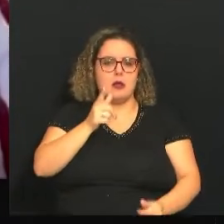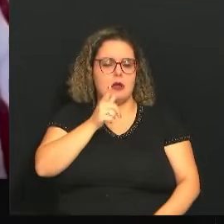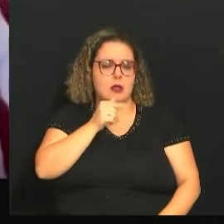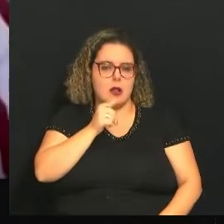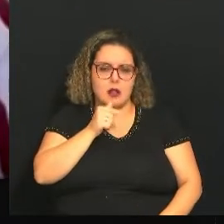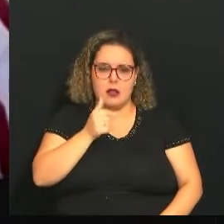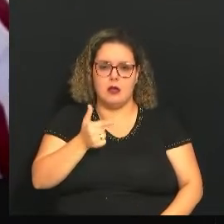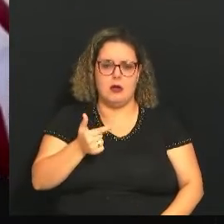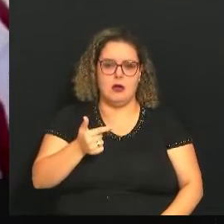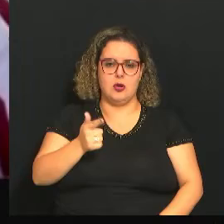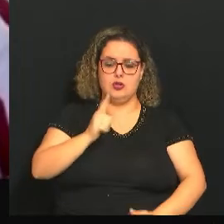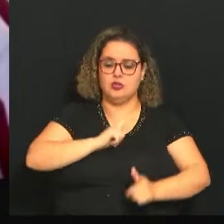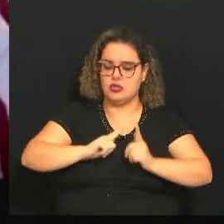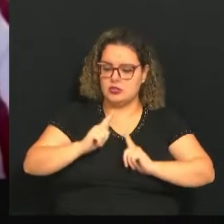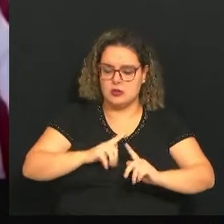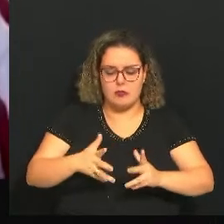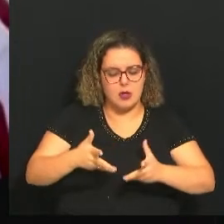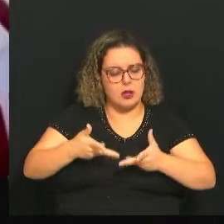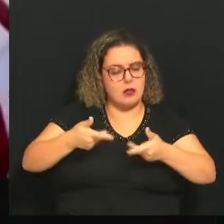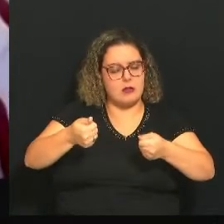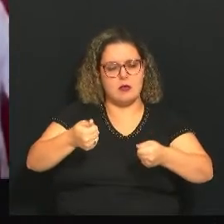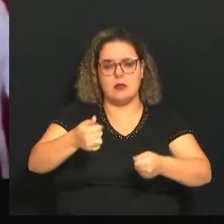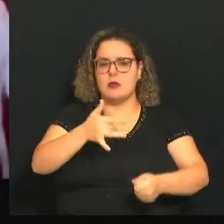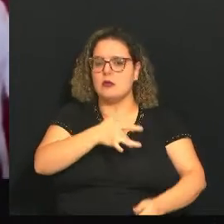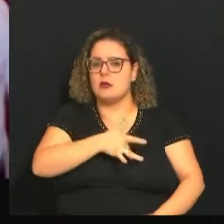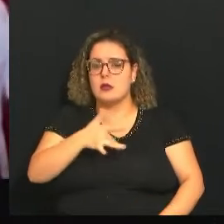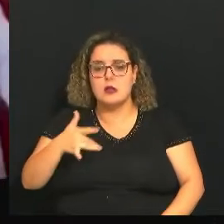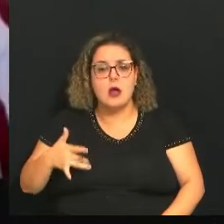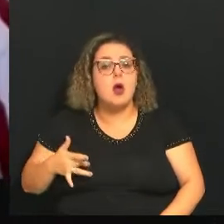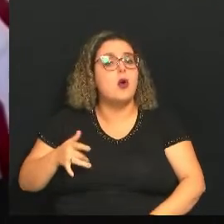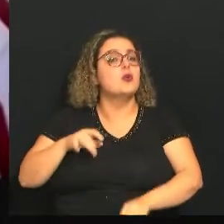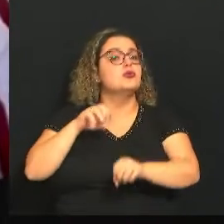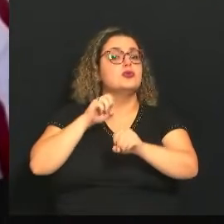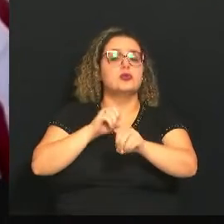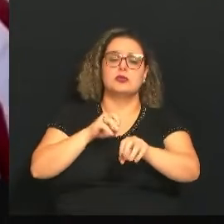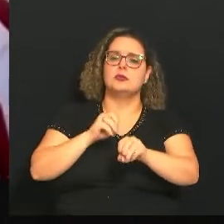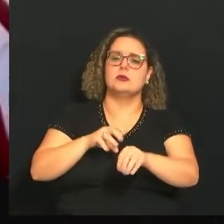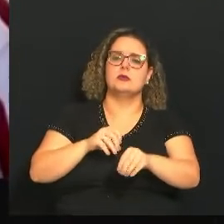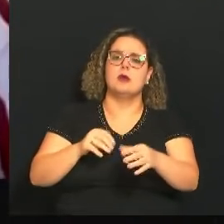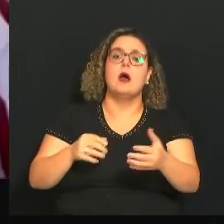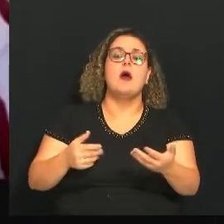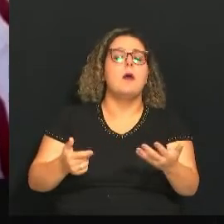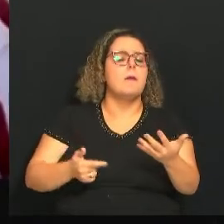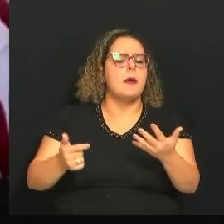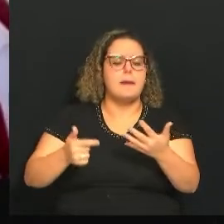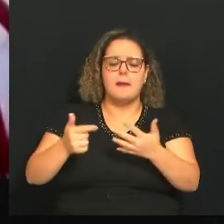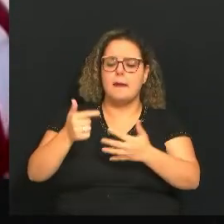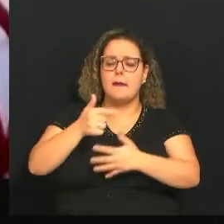gestão plena na saúde, na educação. Então, assim, são muitos os setores que Campinas